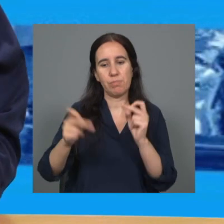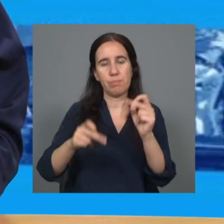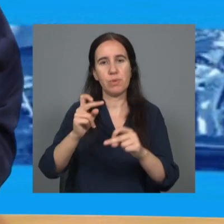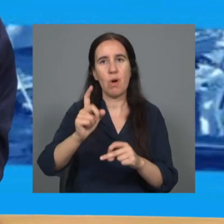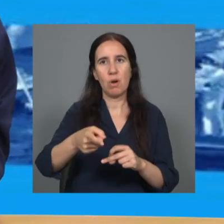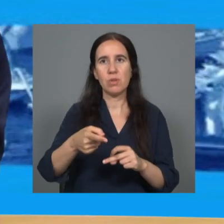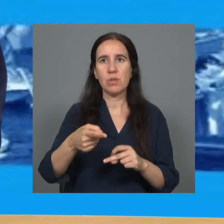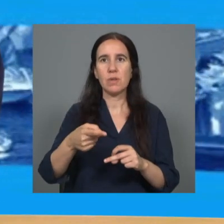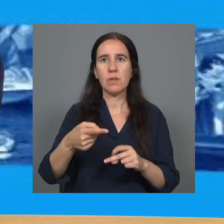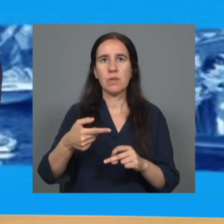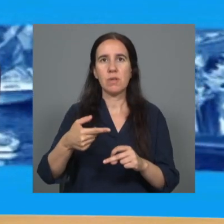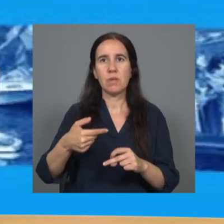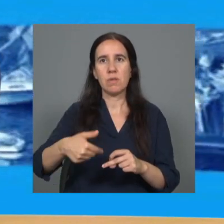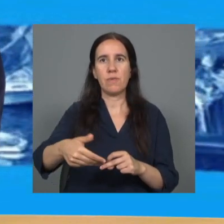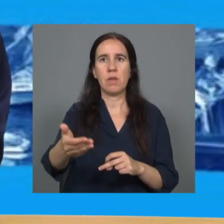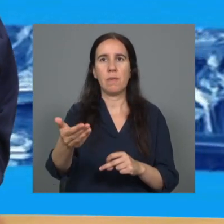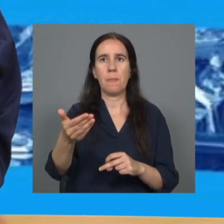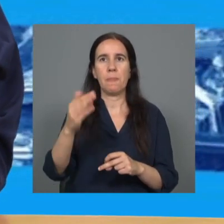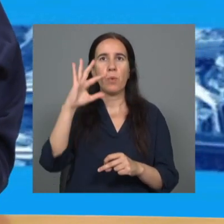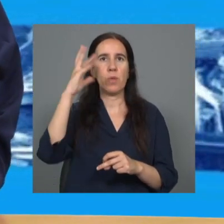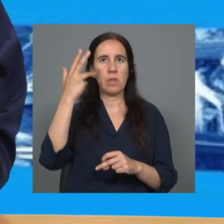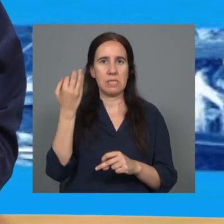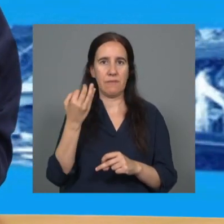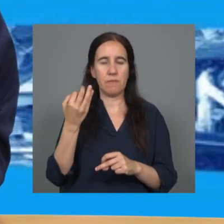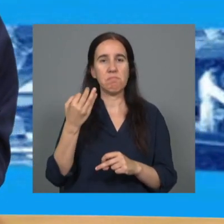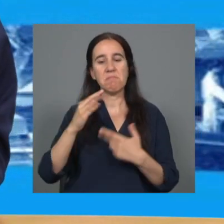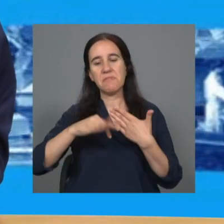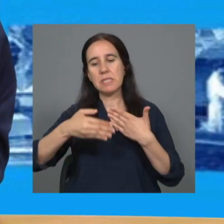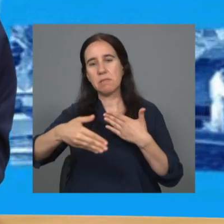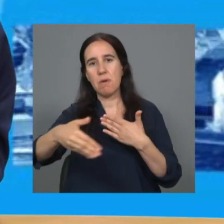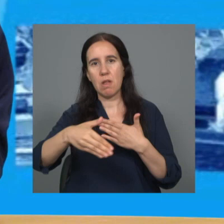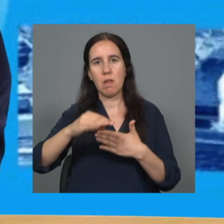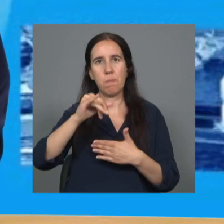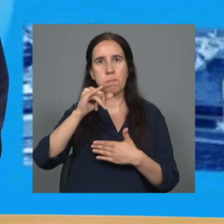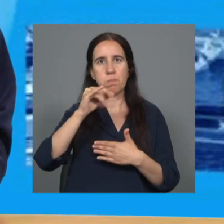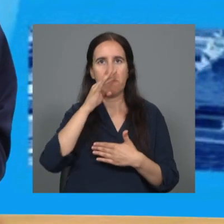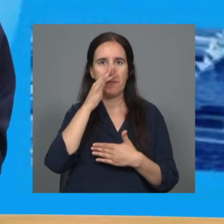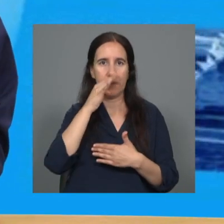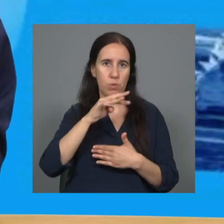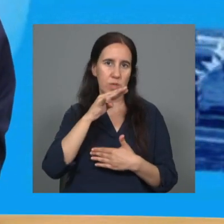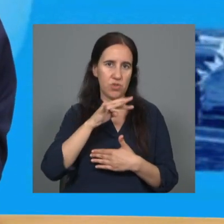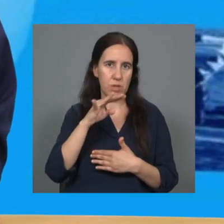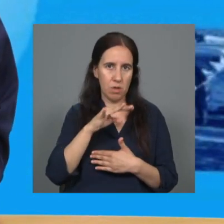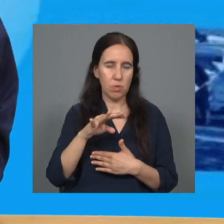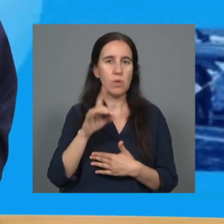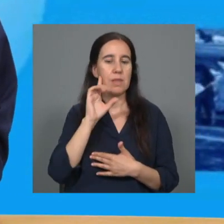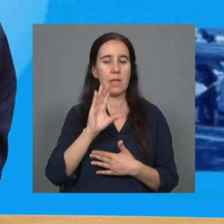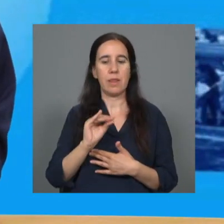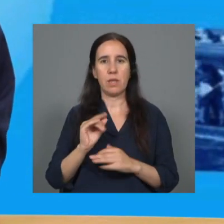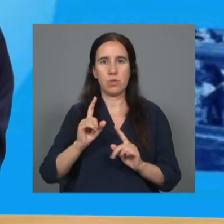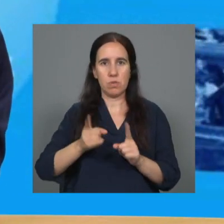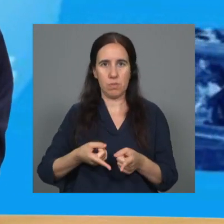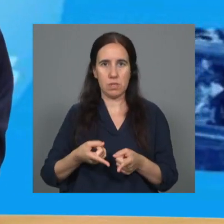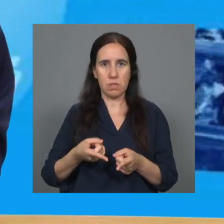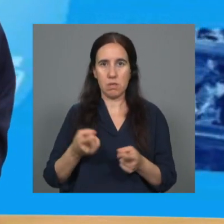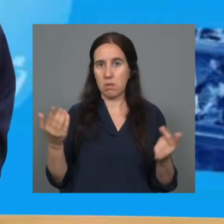prevê que aconteça no próximo fim de semana em Viana do Castelo, a começar no dia 10,